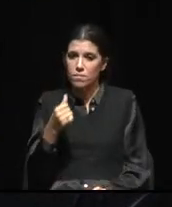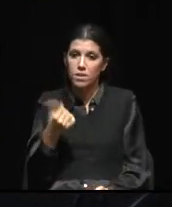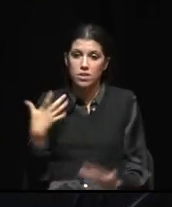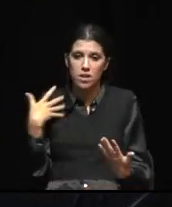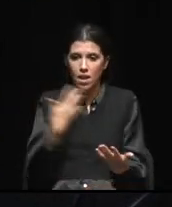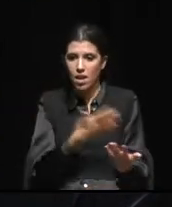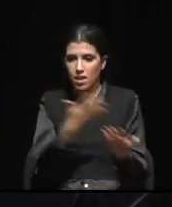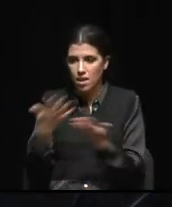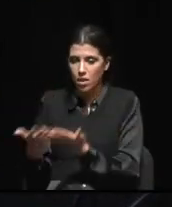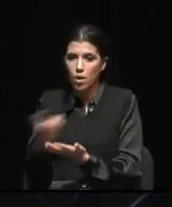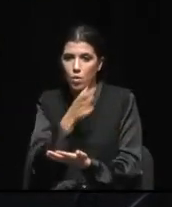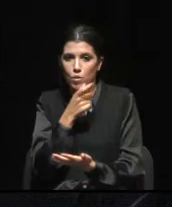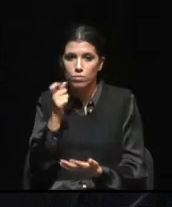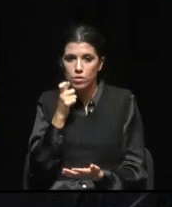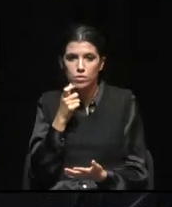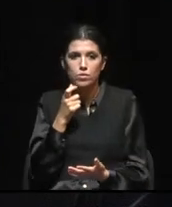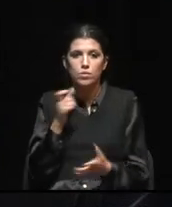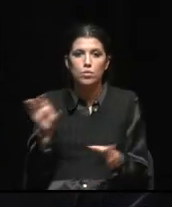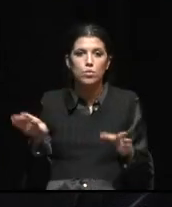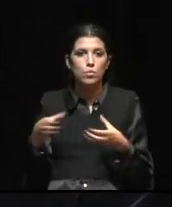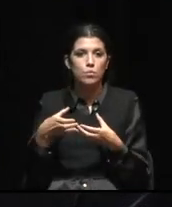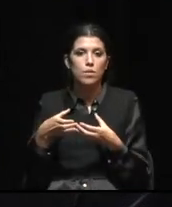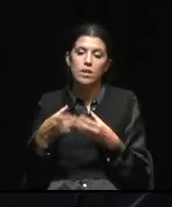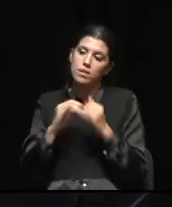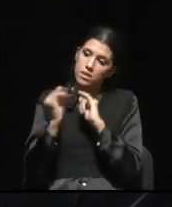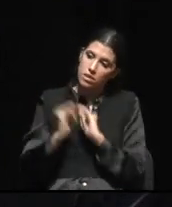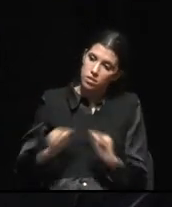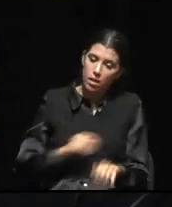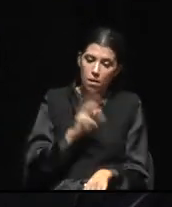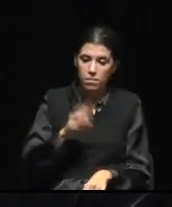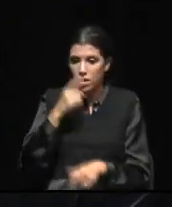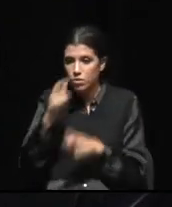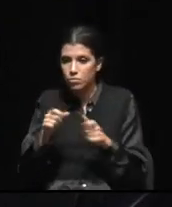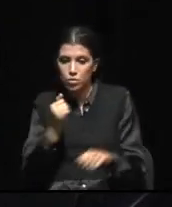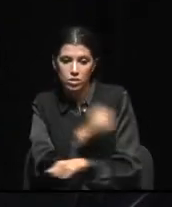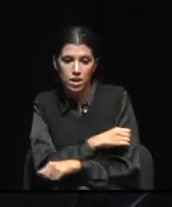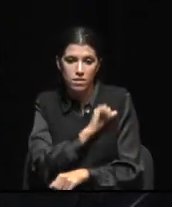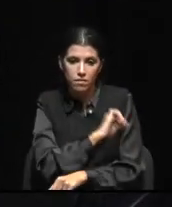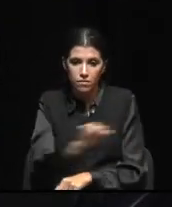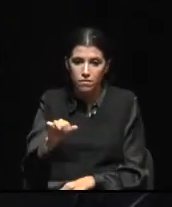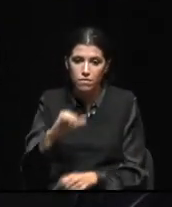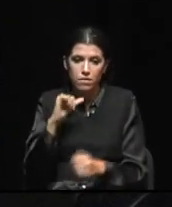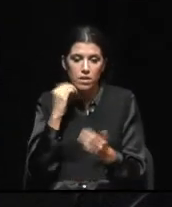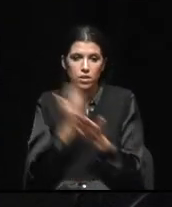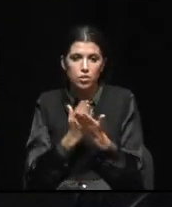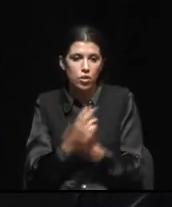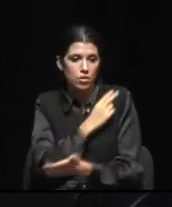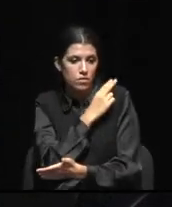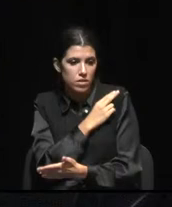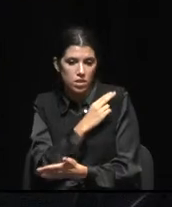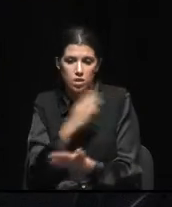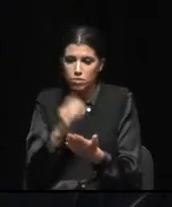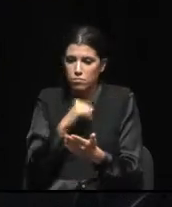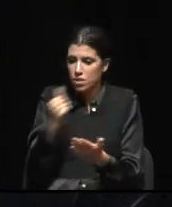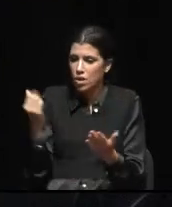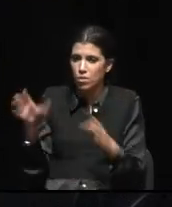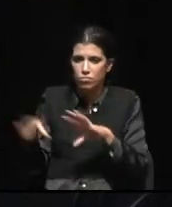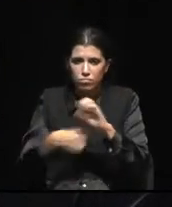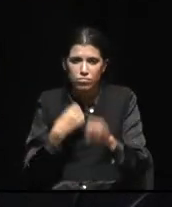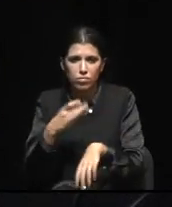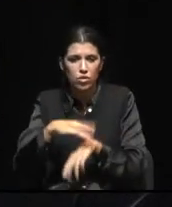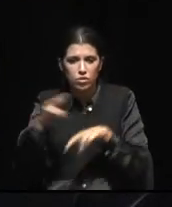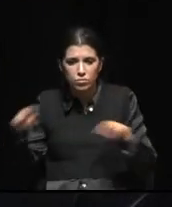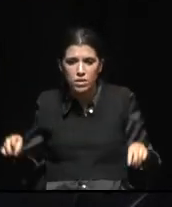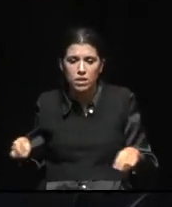compromisso urgente e coletivo da Comunidade Internacional milhares de pessoas perderam as suas casas escolas universidades foram destruídas hospitais